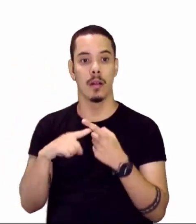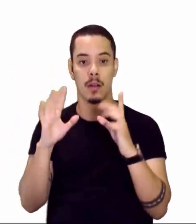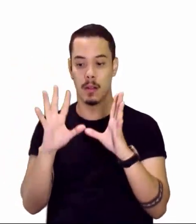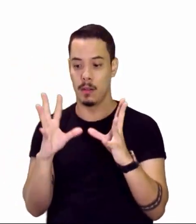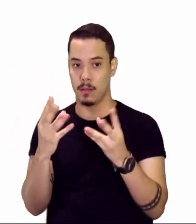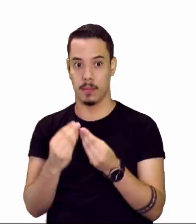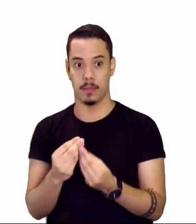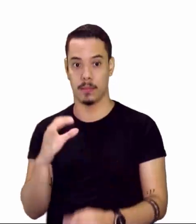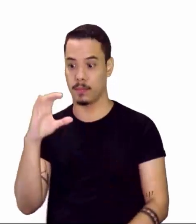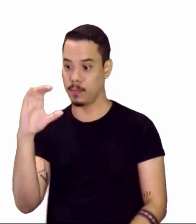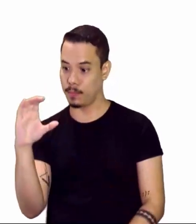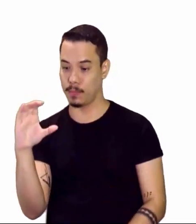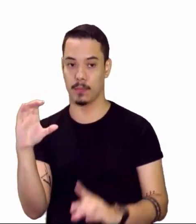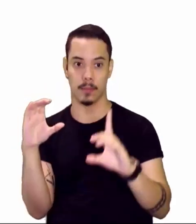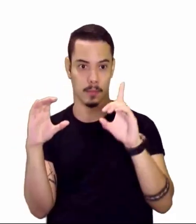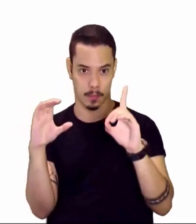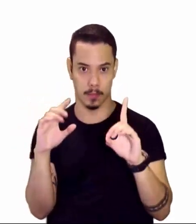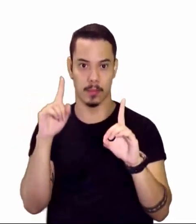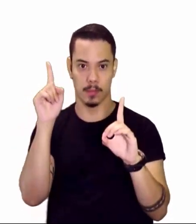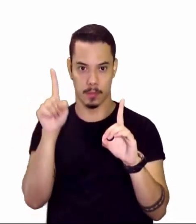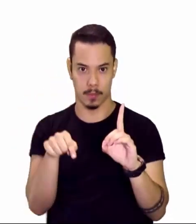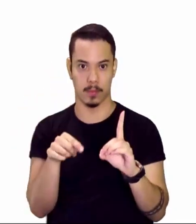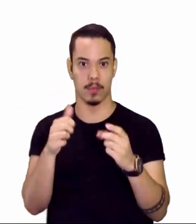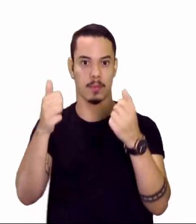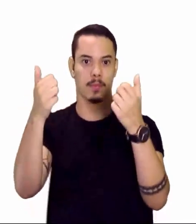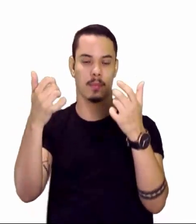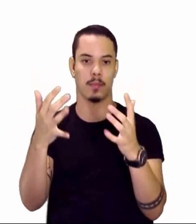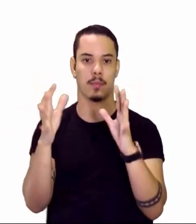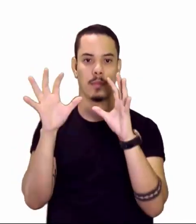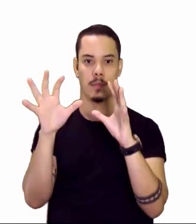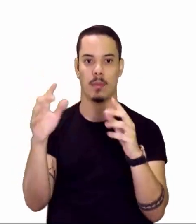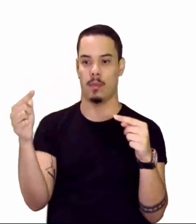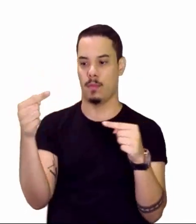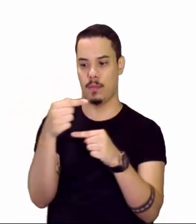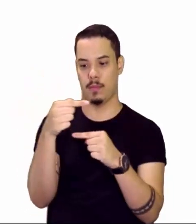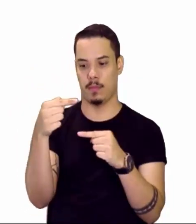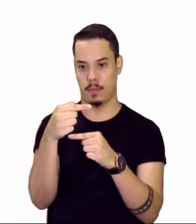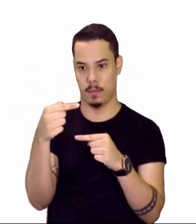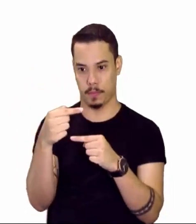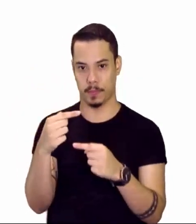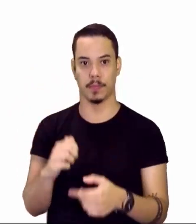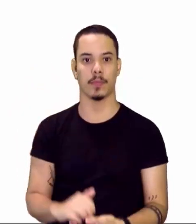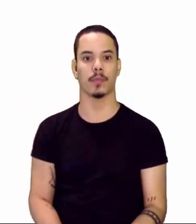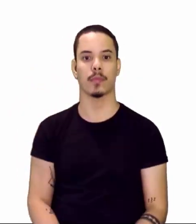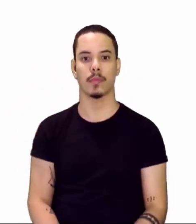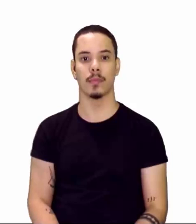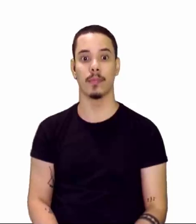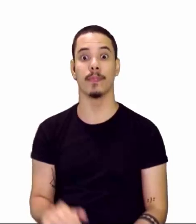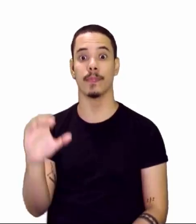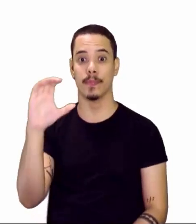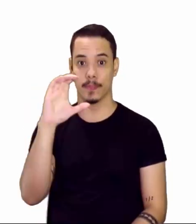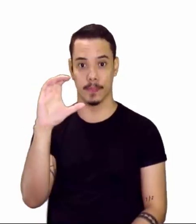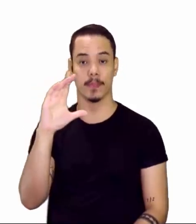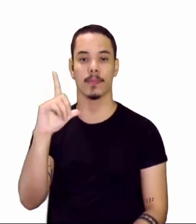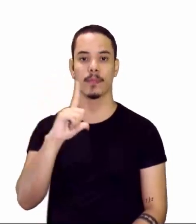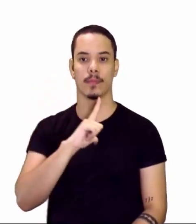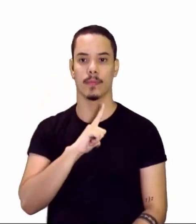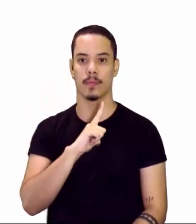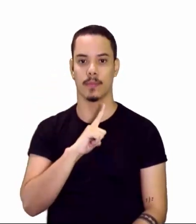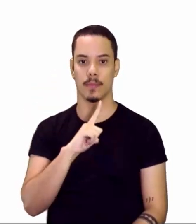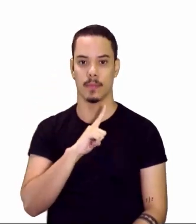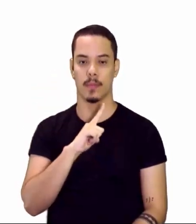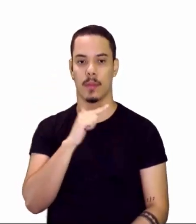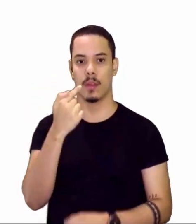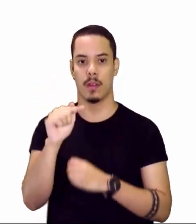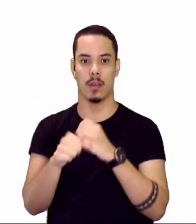C e a molécula D, elas são ditas como polares? Bom, na molécula C, ela possui a geometria